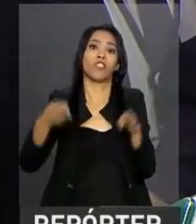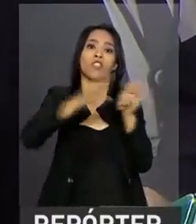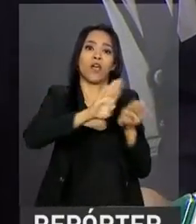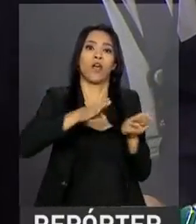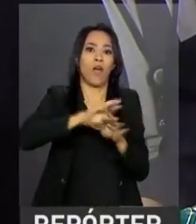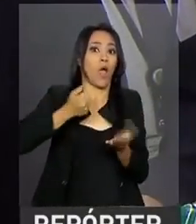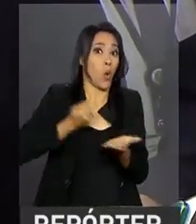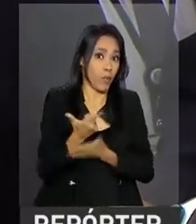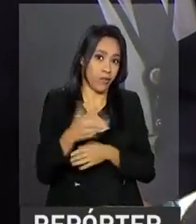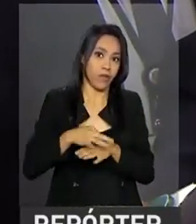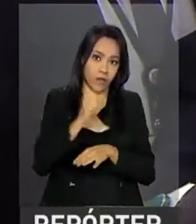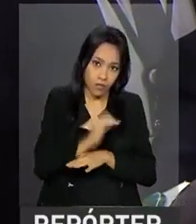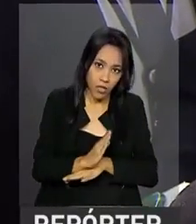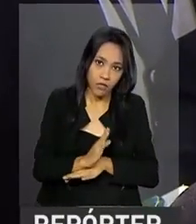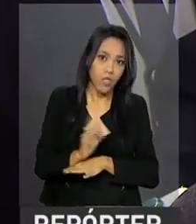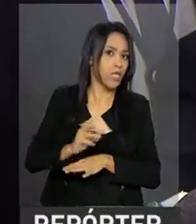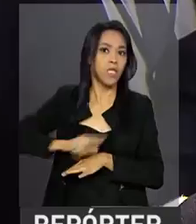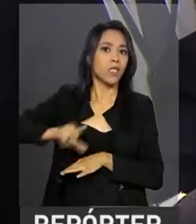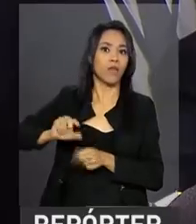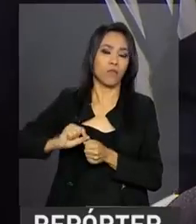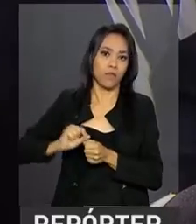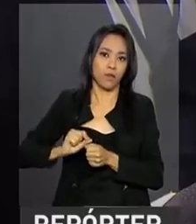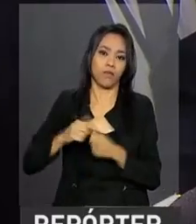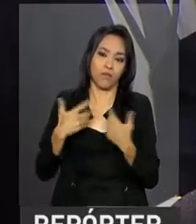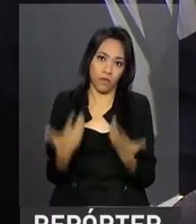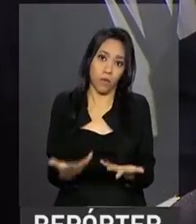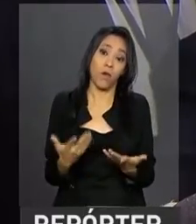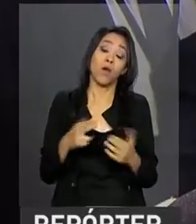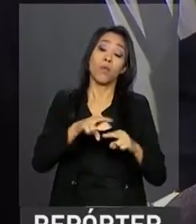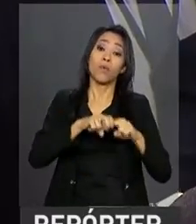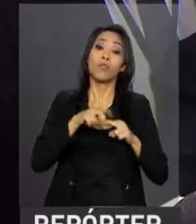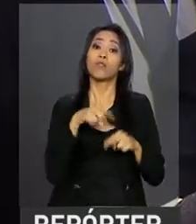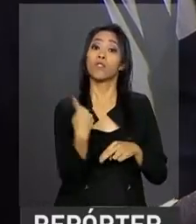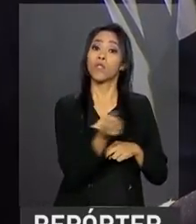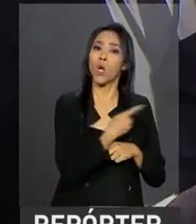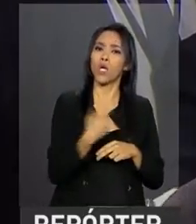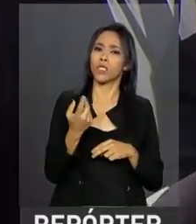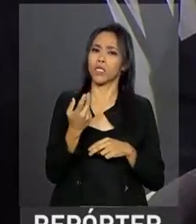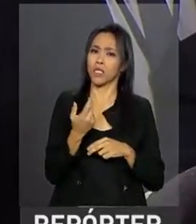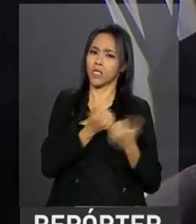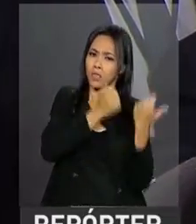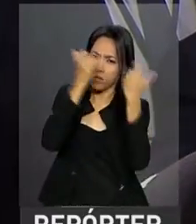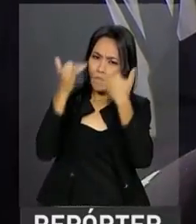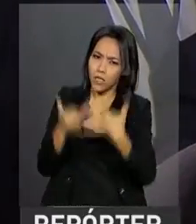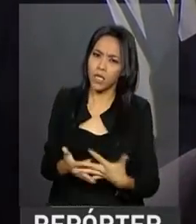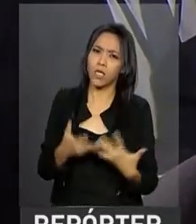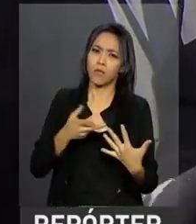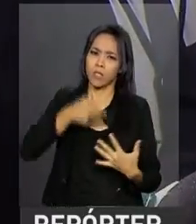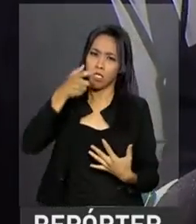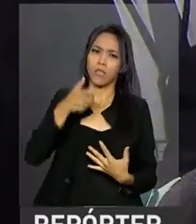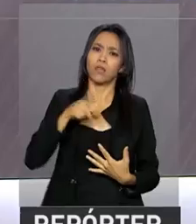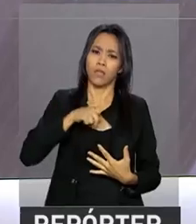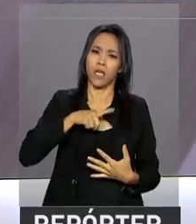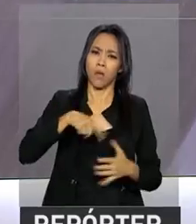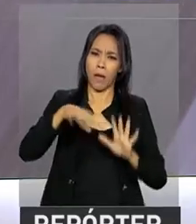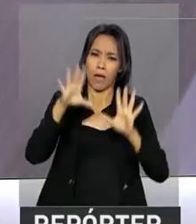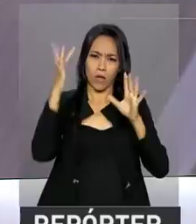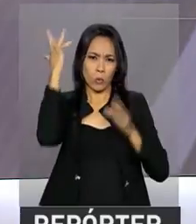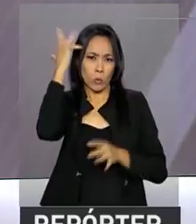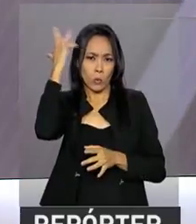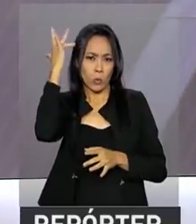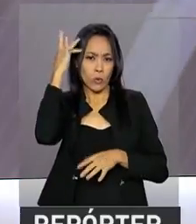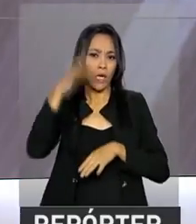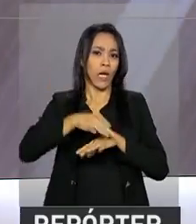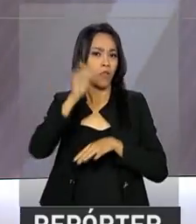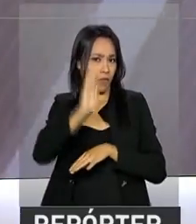o fizeram, né? E, portanto, revelando a rigidez da carne brasileira. E